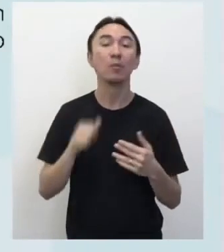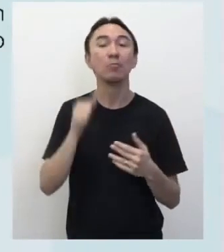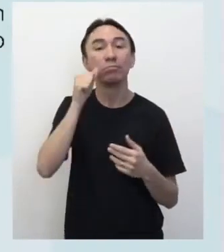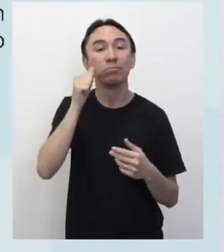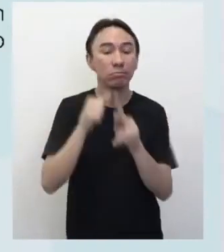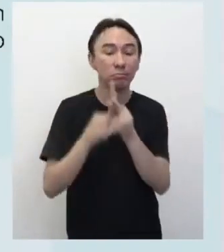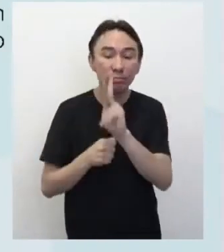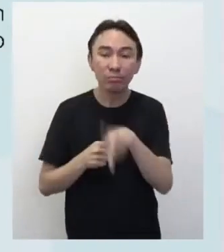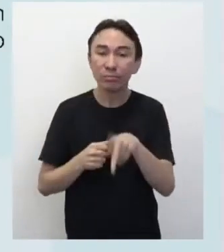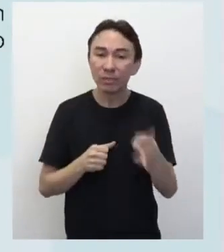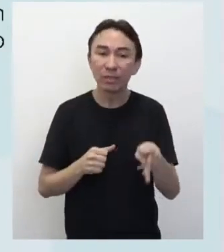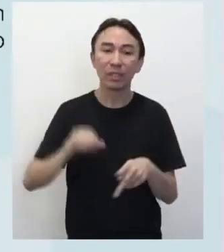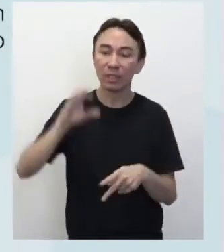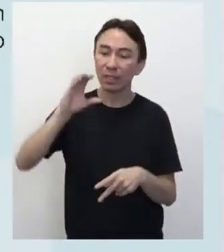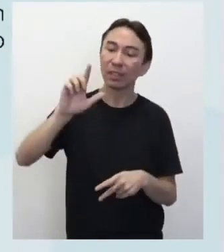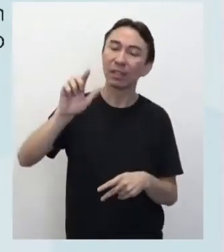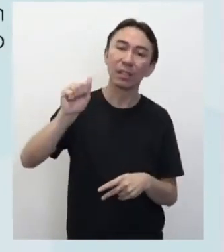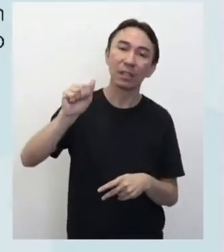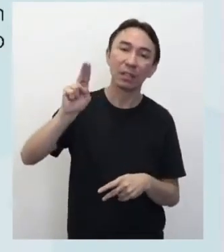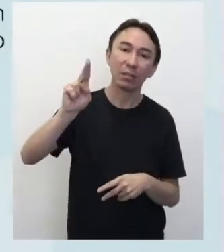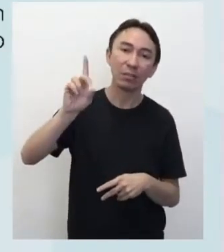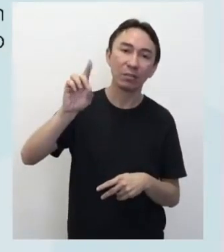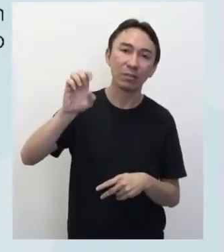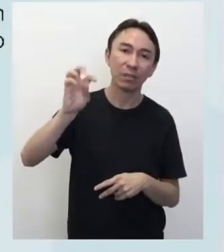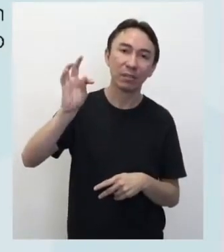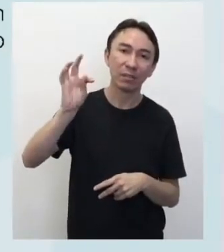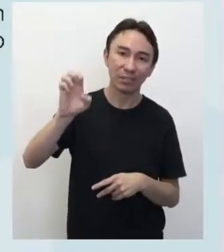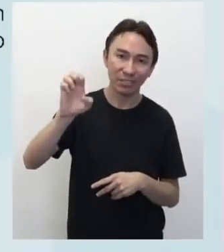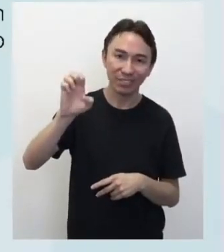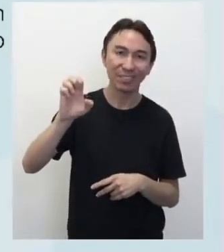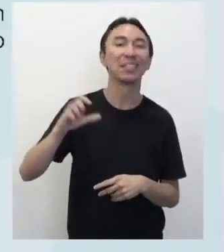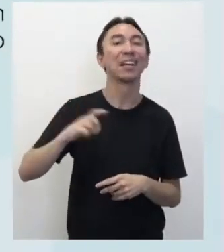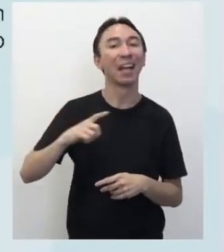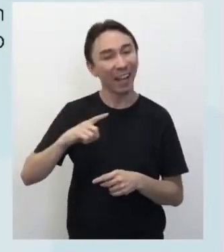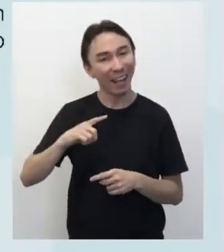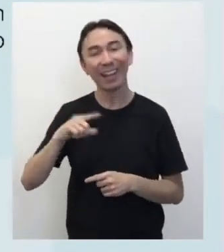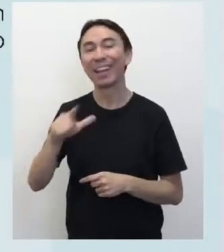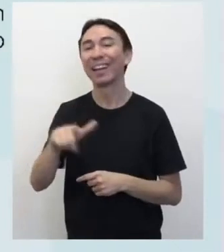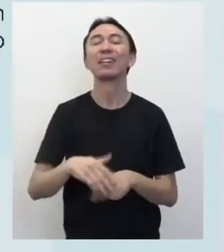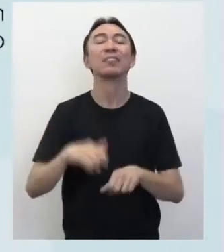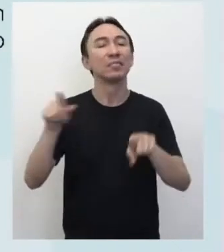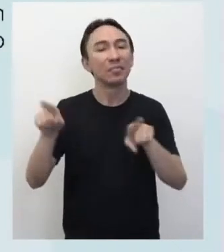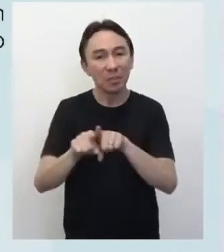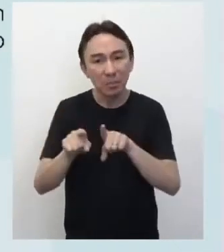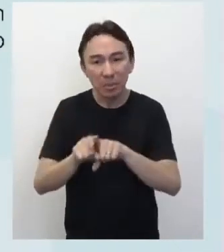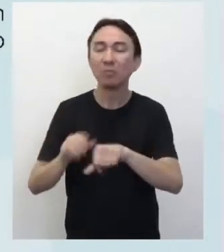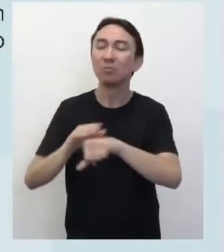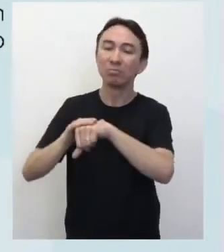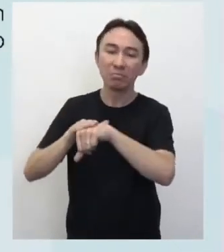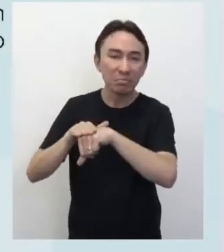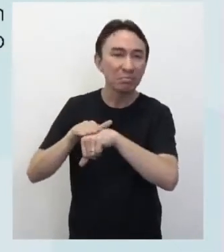a professora da Ana Carolina, que falou comigo também, que desde a 7ª série ela já desenha muito